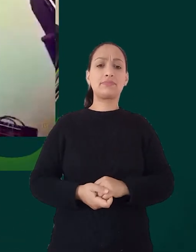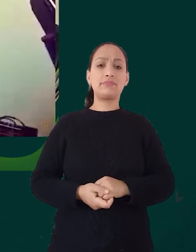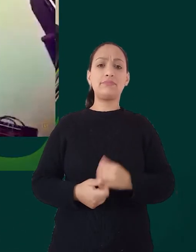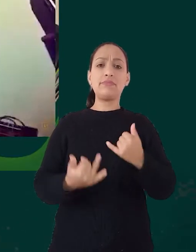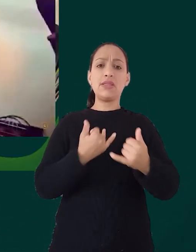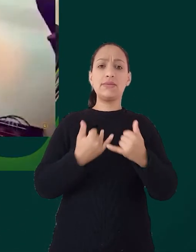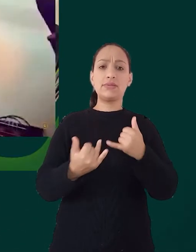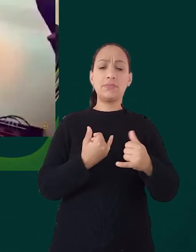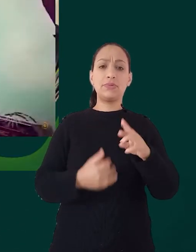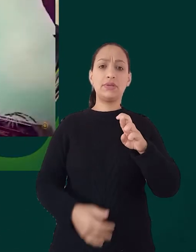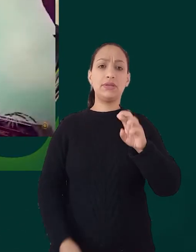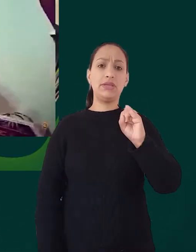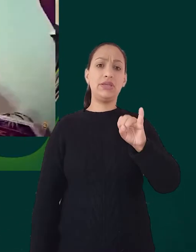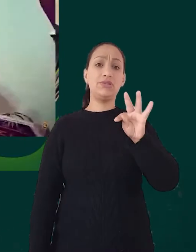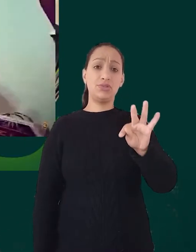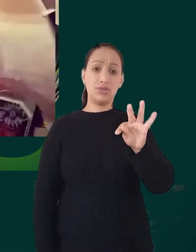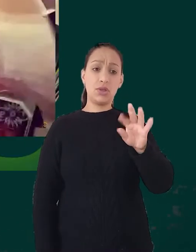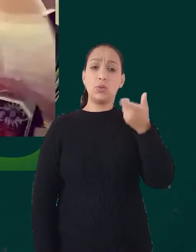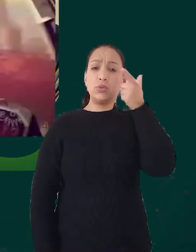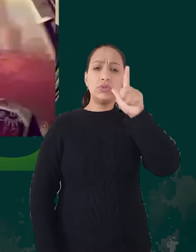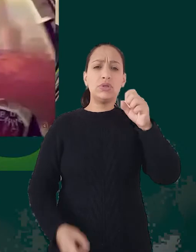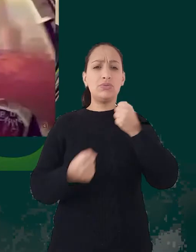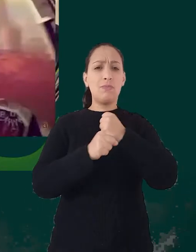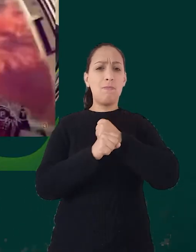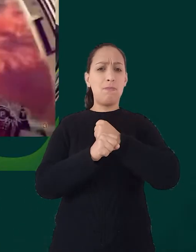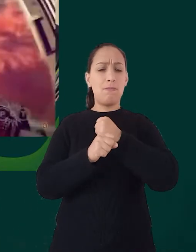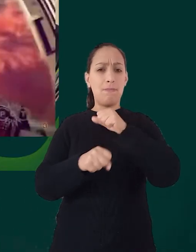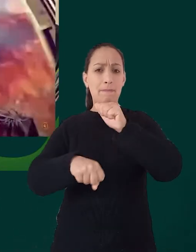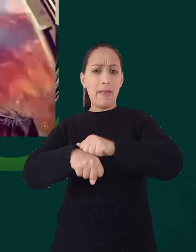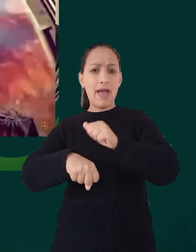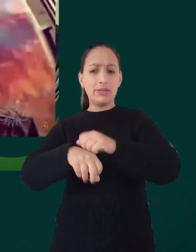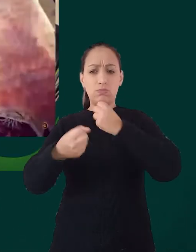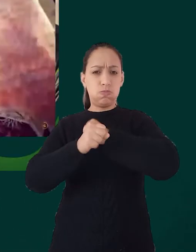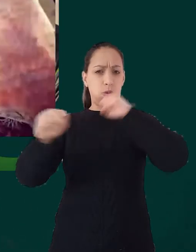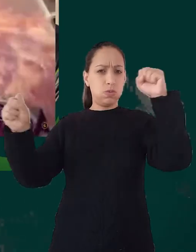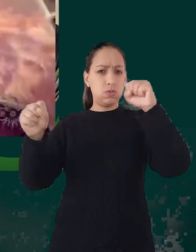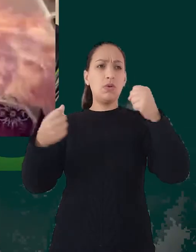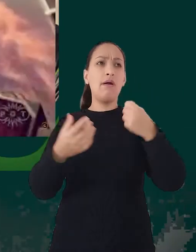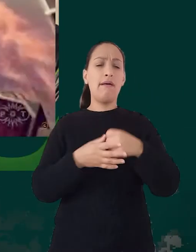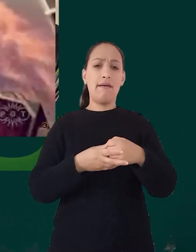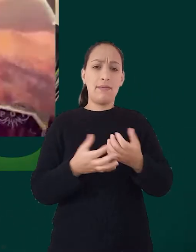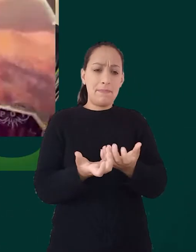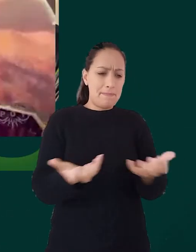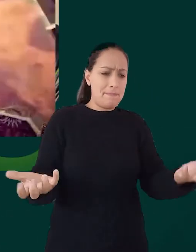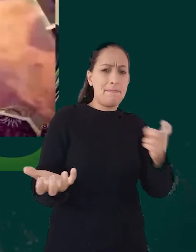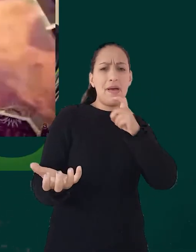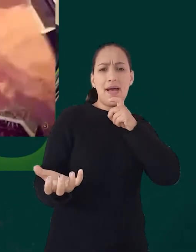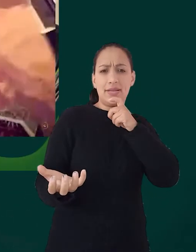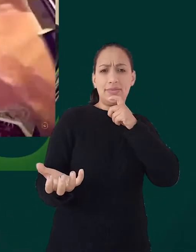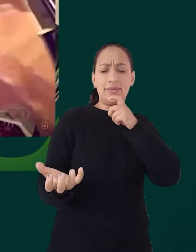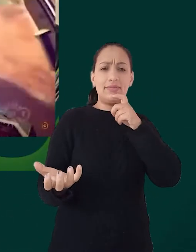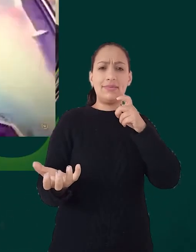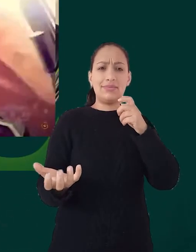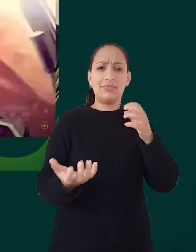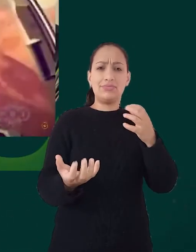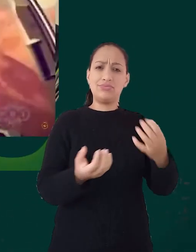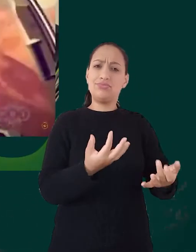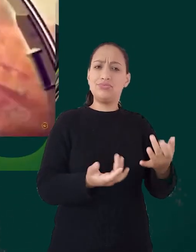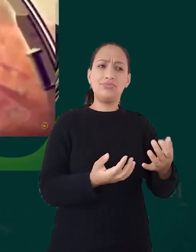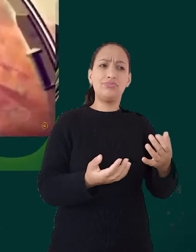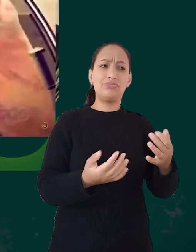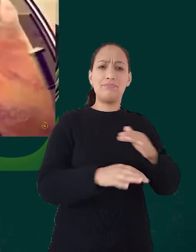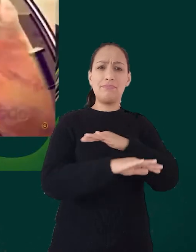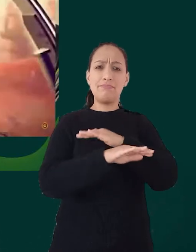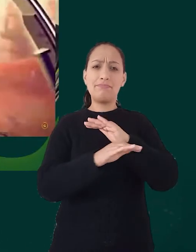digamos, são hits. Eu consigo explodir pedras, vegetação, matar os animais, eu posso escolher